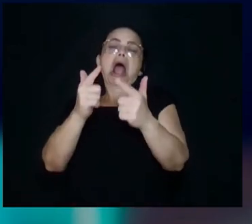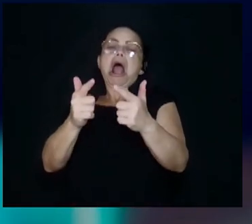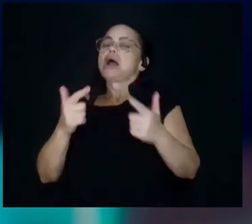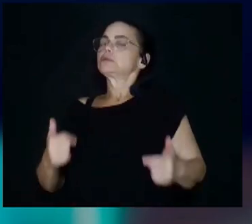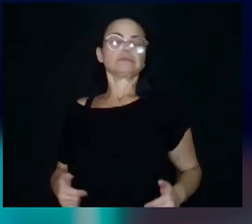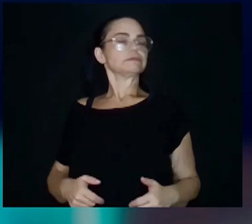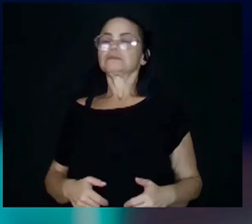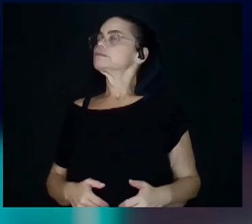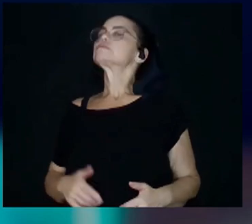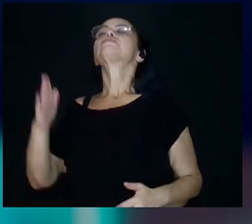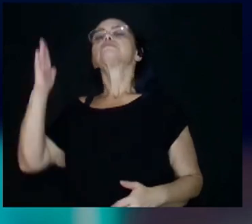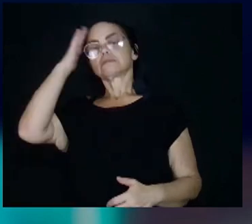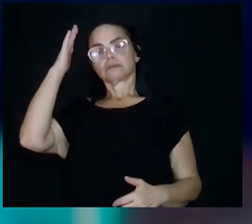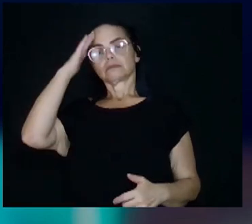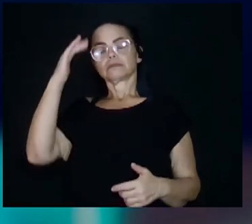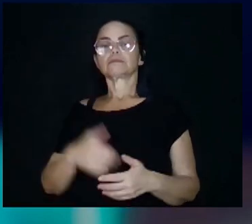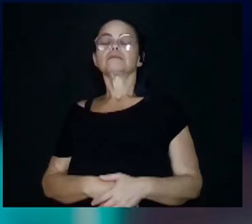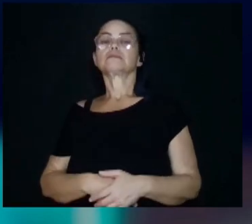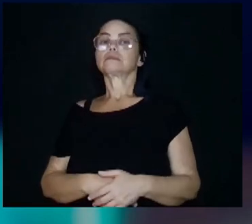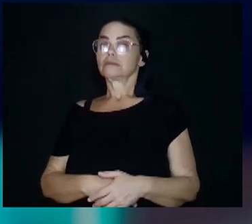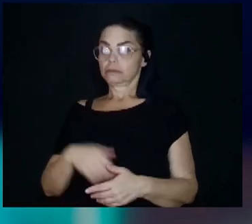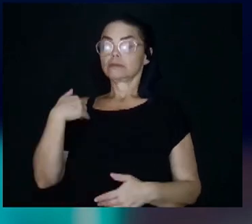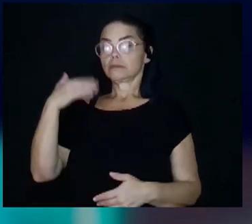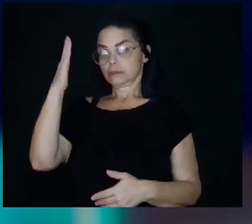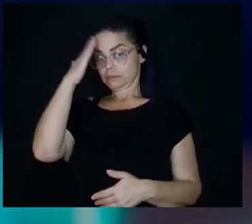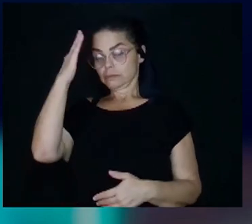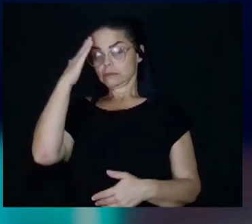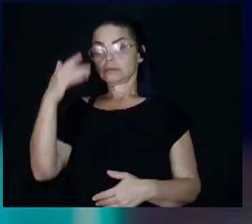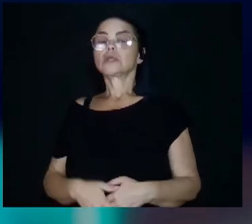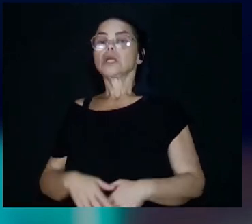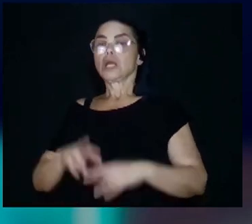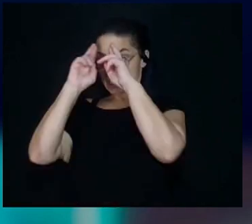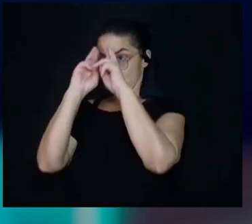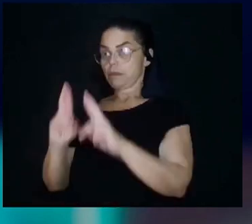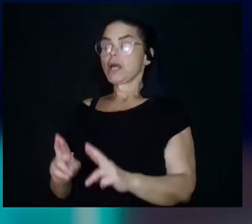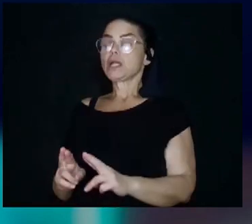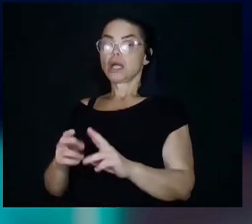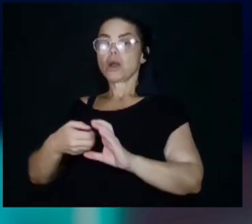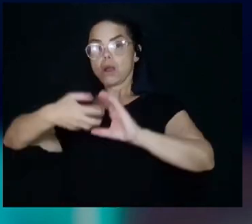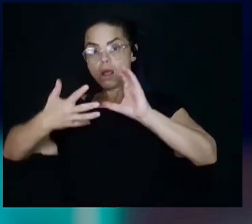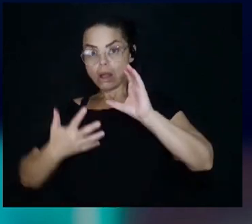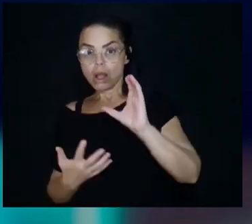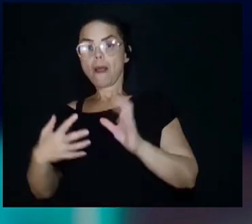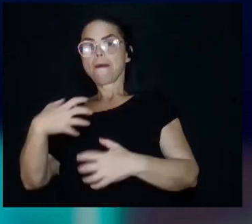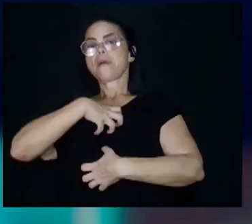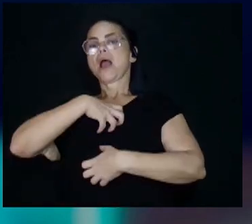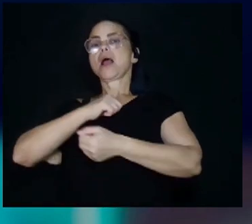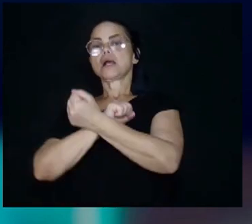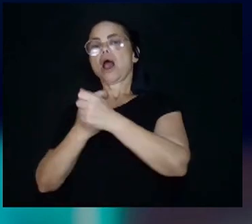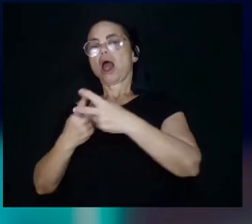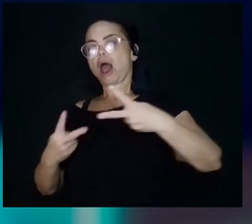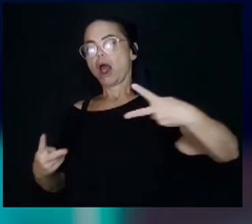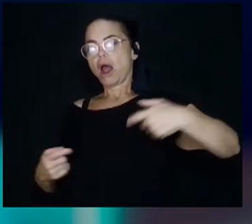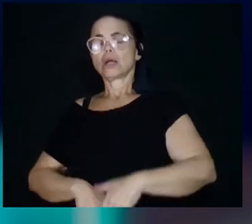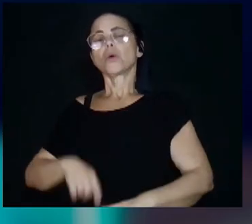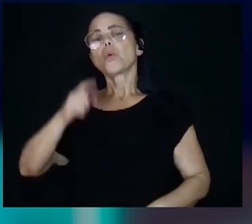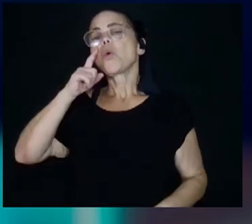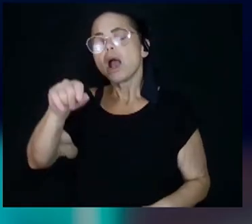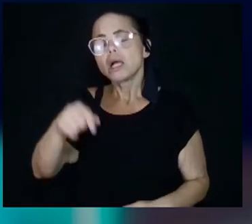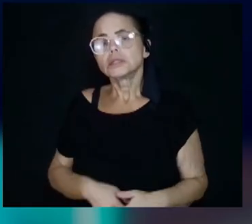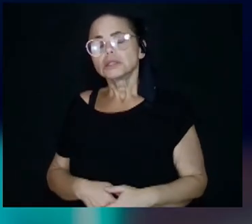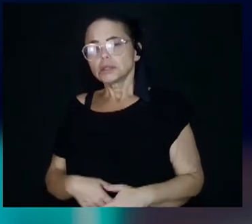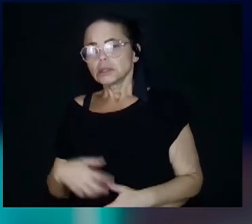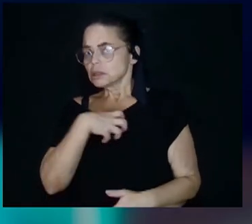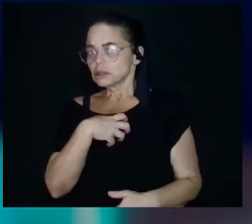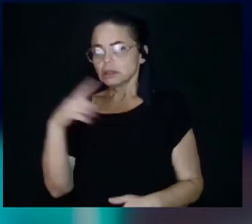tem que acolher como uma característica, tá? E o que causa gagueira? É emocional? Não, não é.